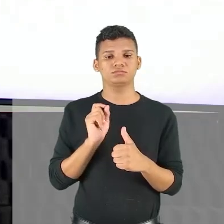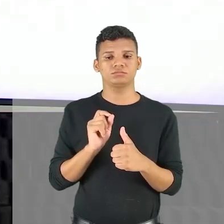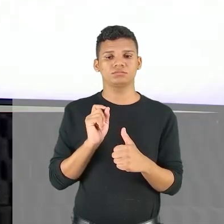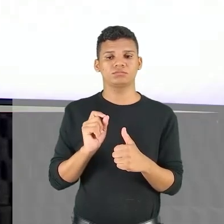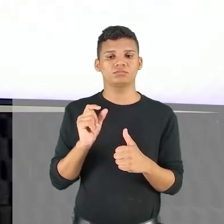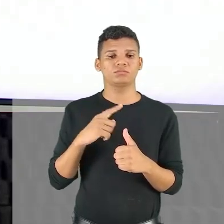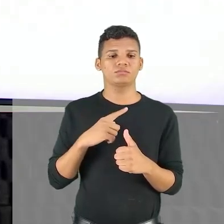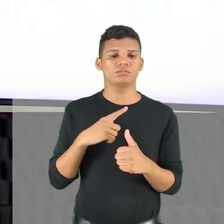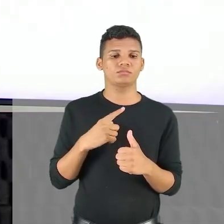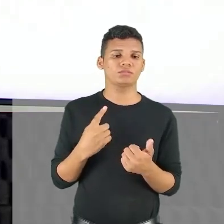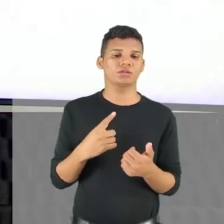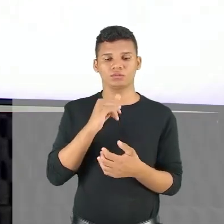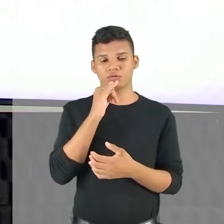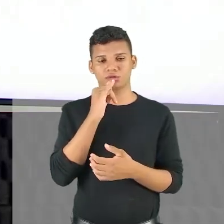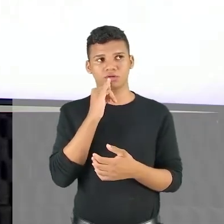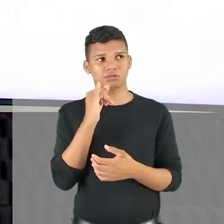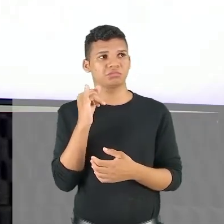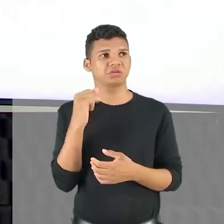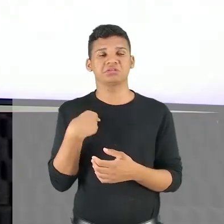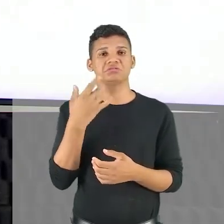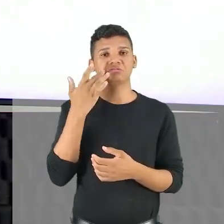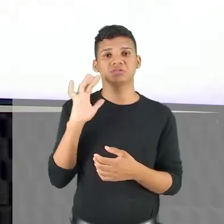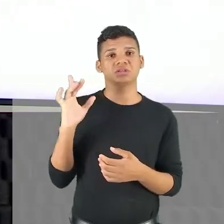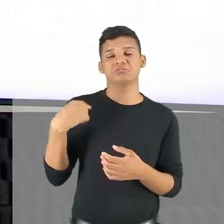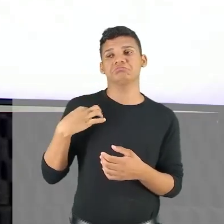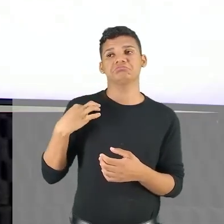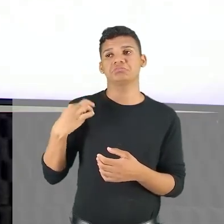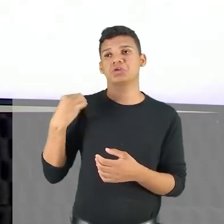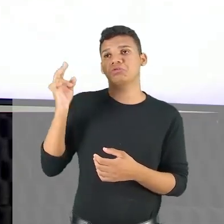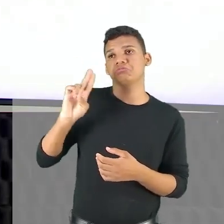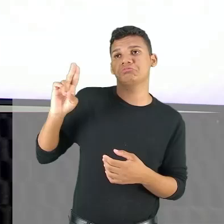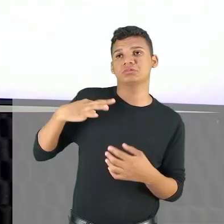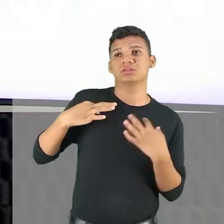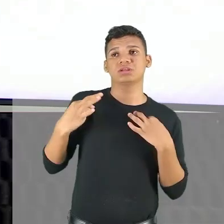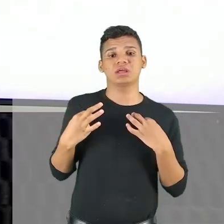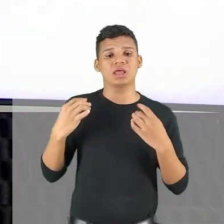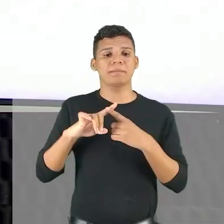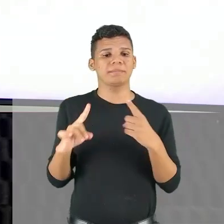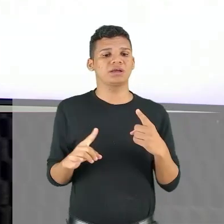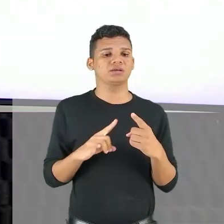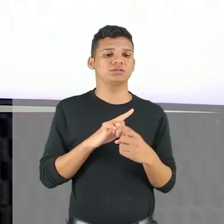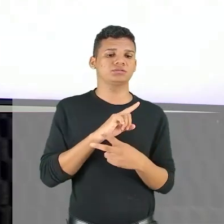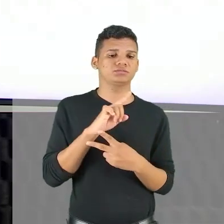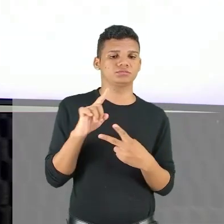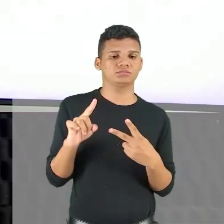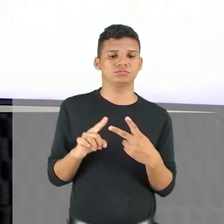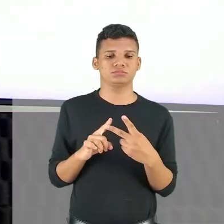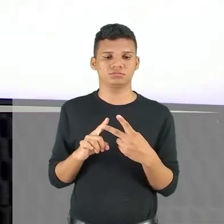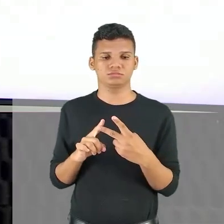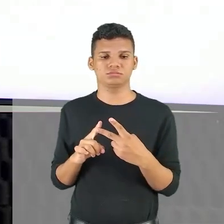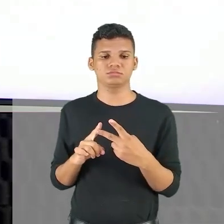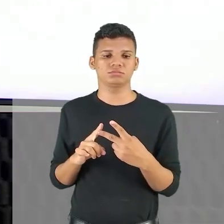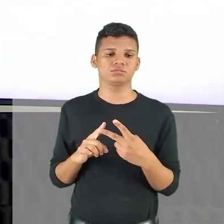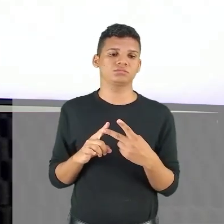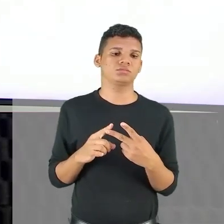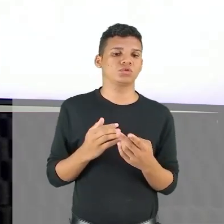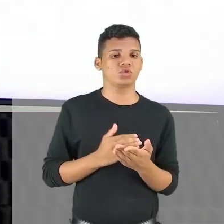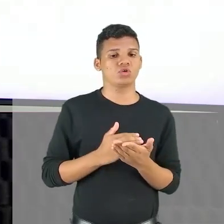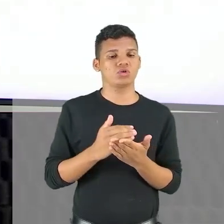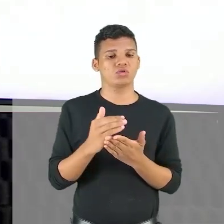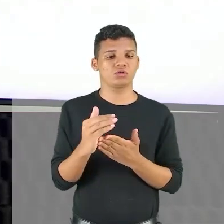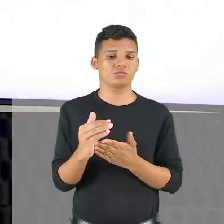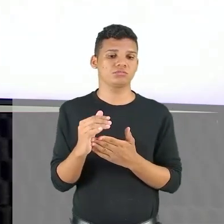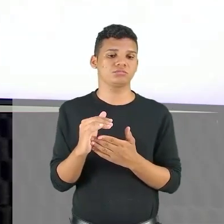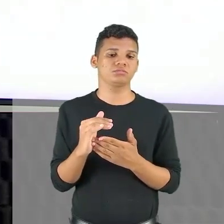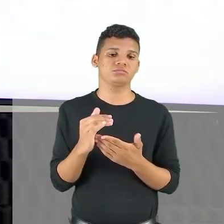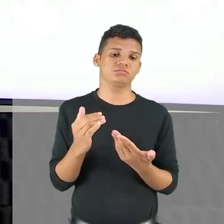a vestir uma roupa, né? Eu não soube o que colocar, o que vestir. Já na segunda indica início de uma ação, mudança